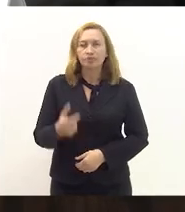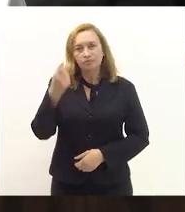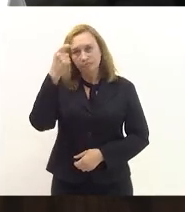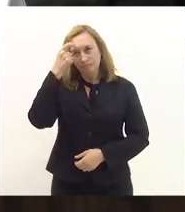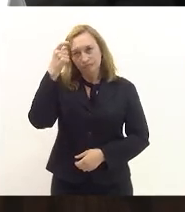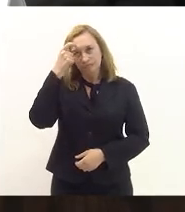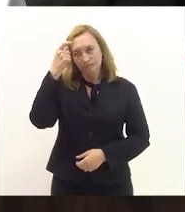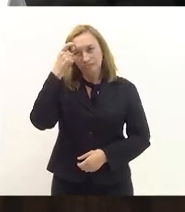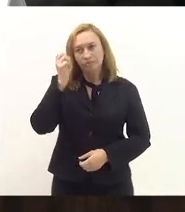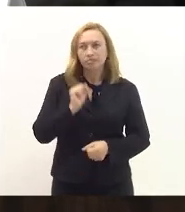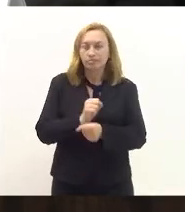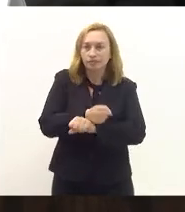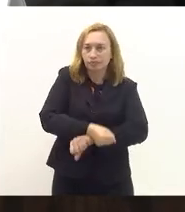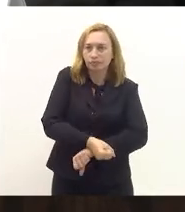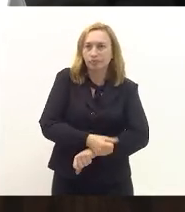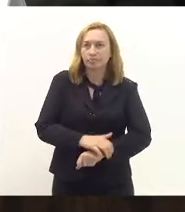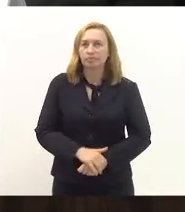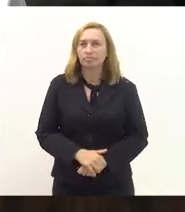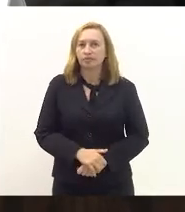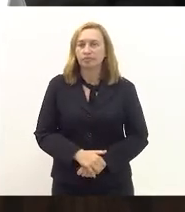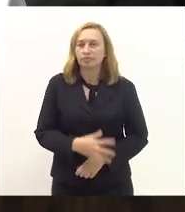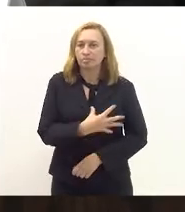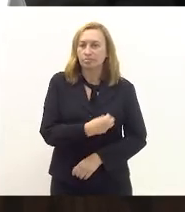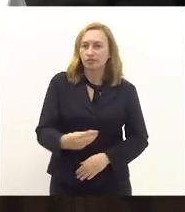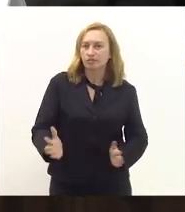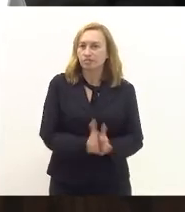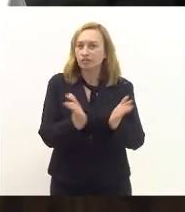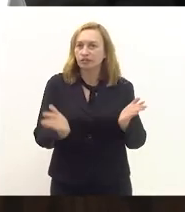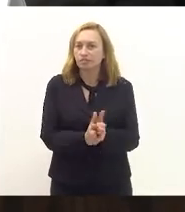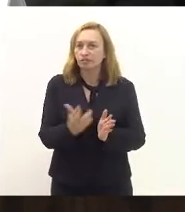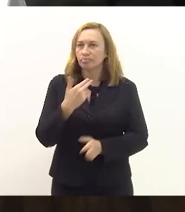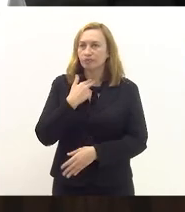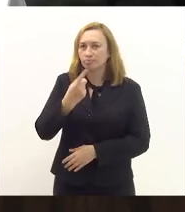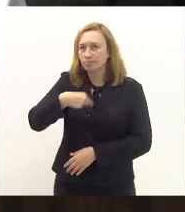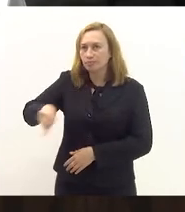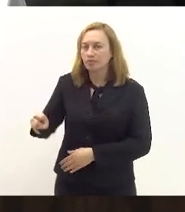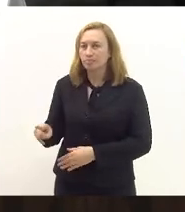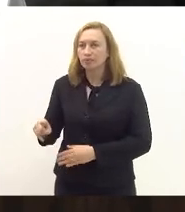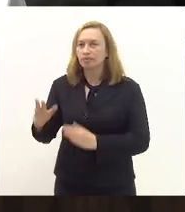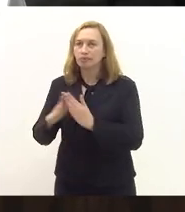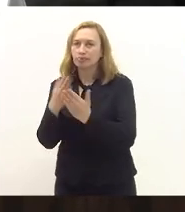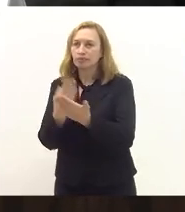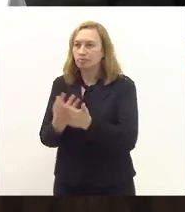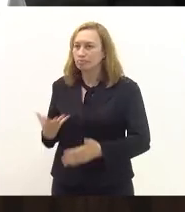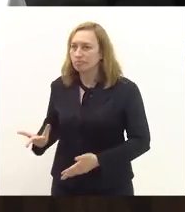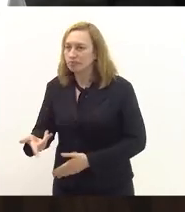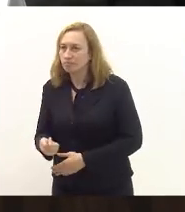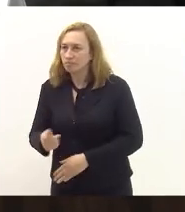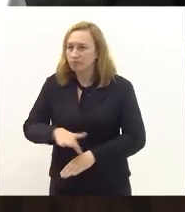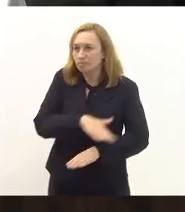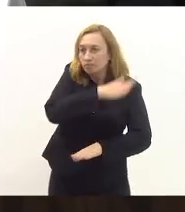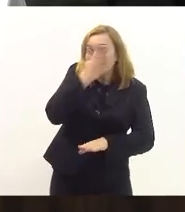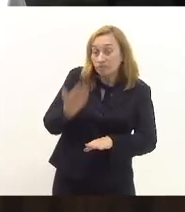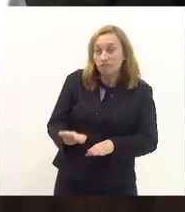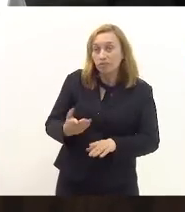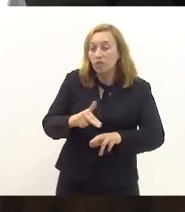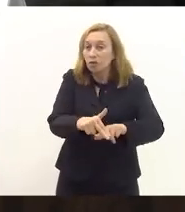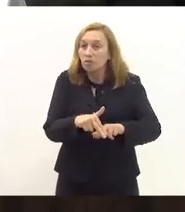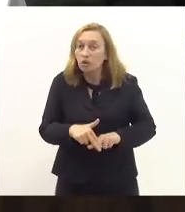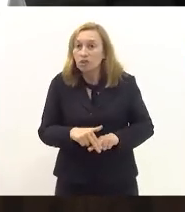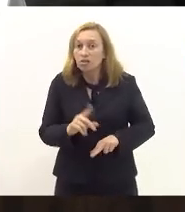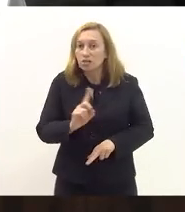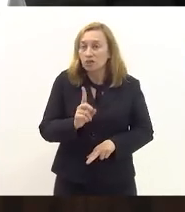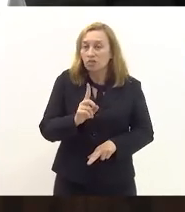mentalidade escravocrata, onde o filho do pobre não pode frequentar uma escola de qualidade em horário integral. Por isso que isso não